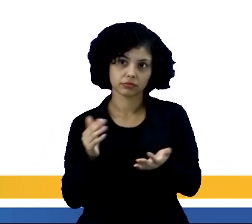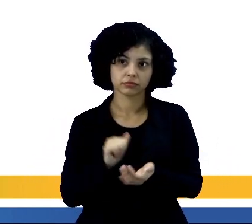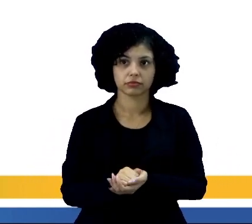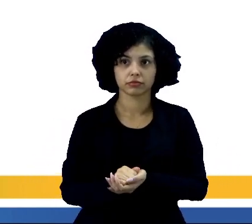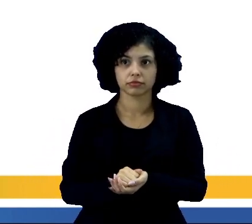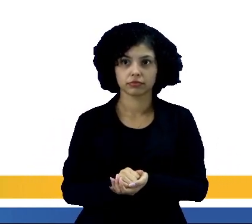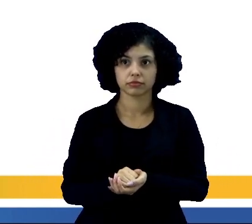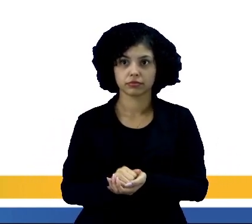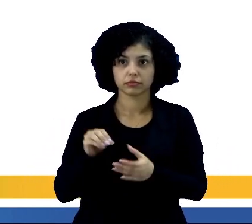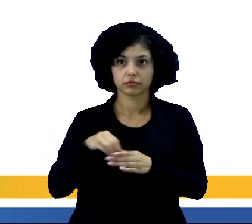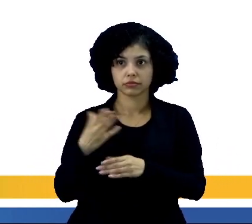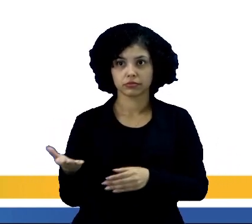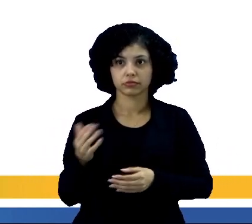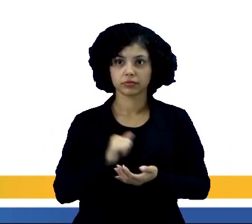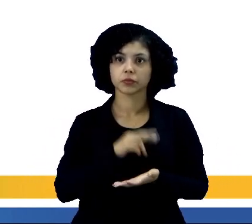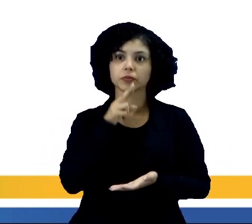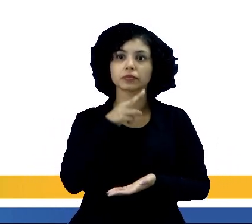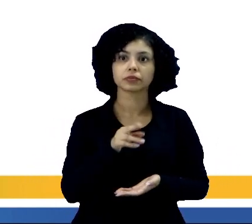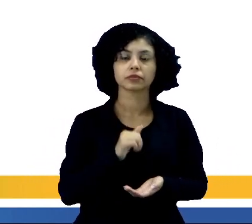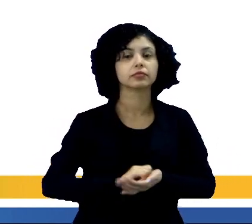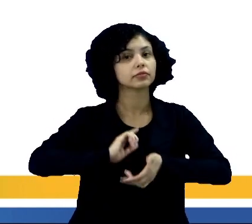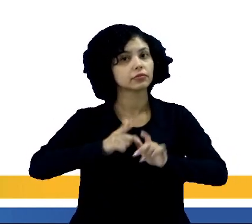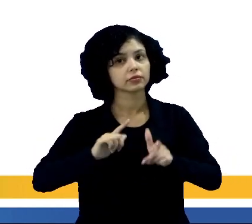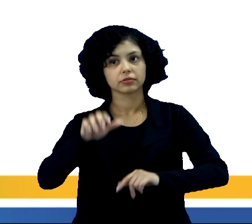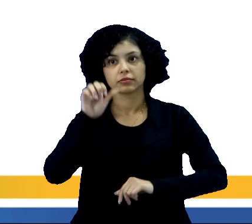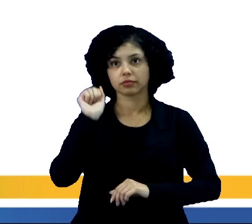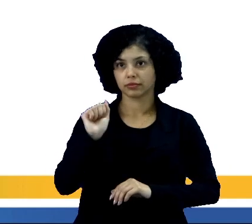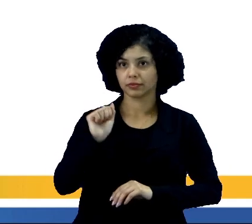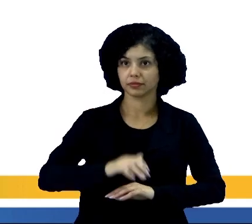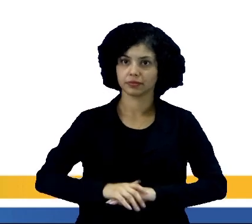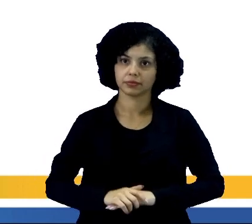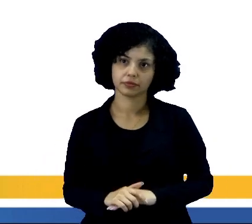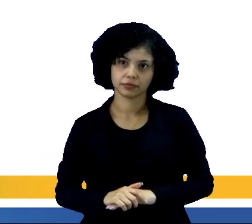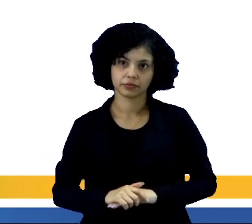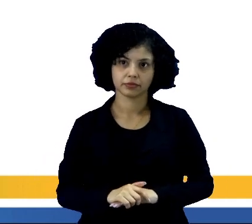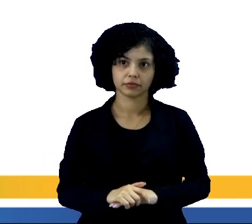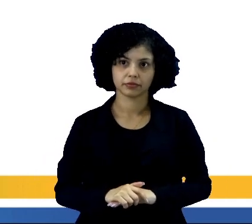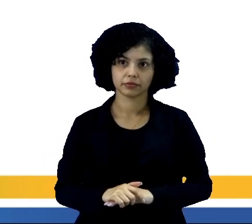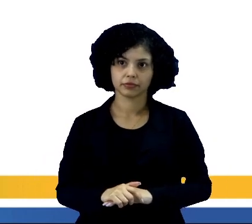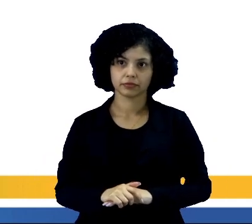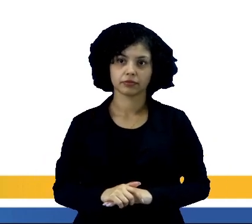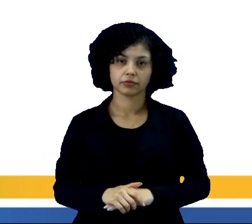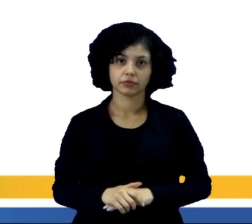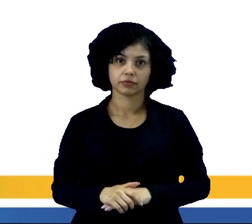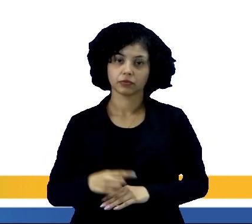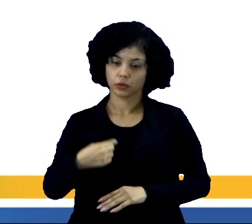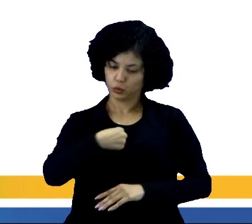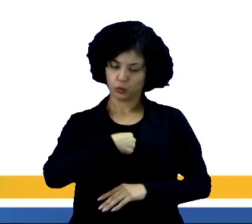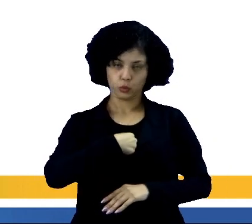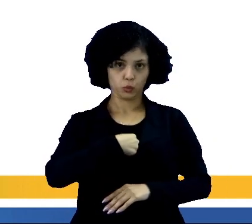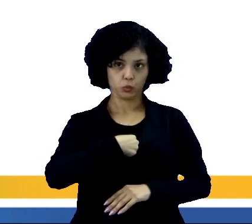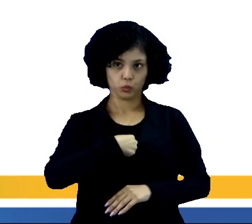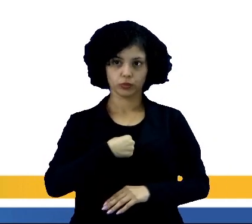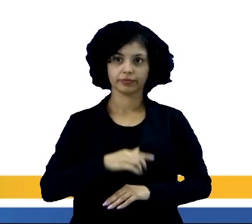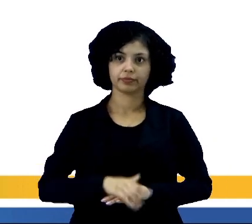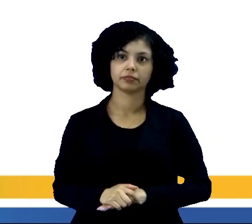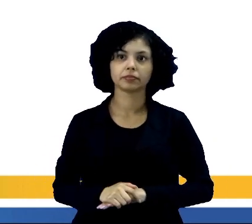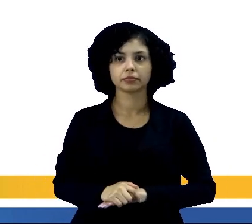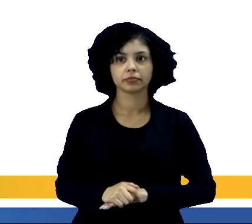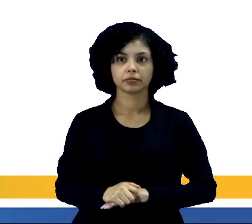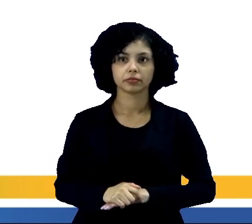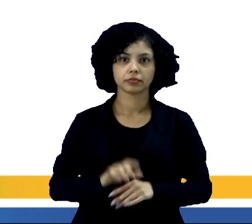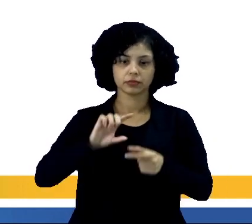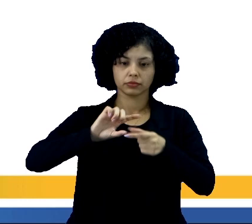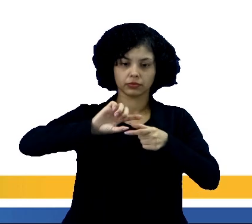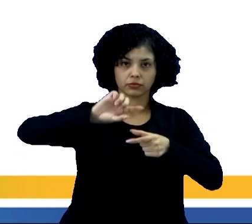ficou axial está fora. Então a resposta certa realmente era a alternativa A, externo, que é o osso central aqui do peito, e